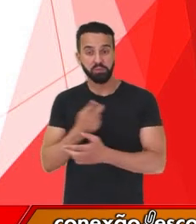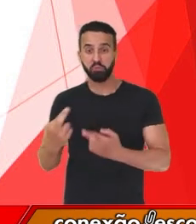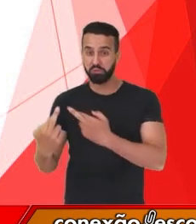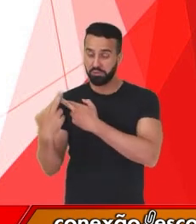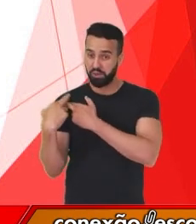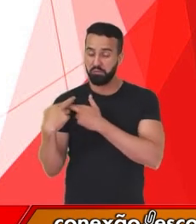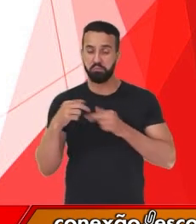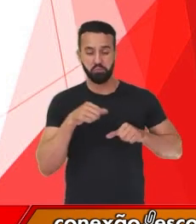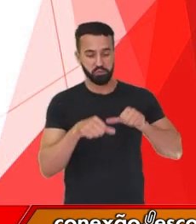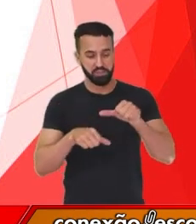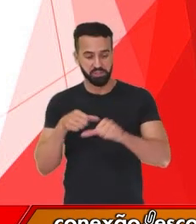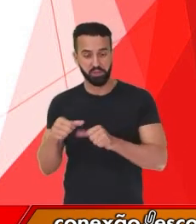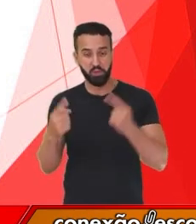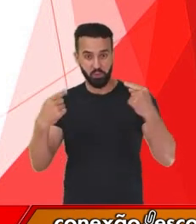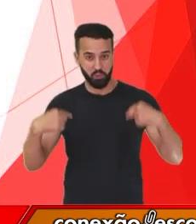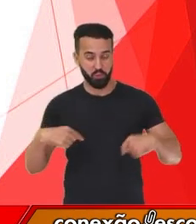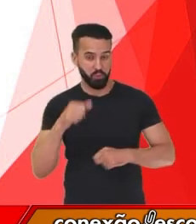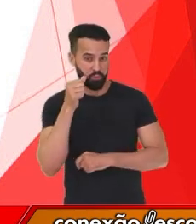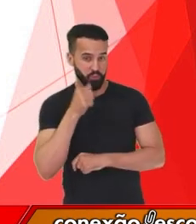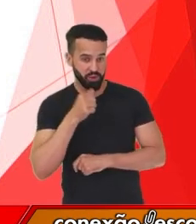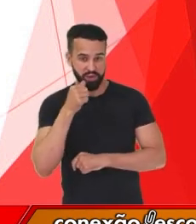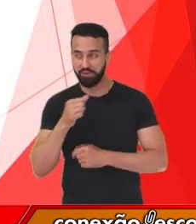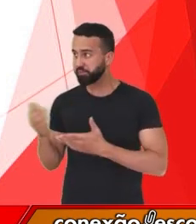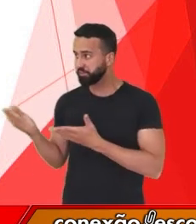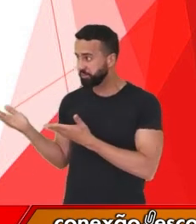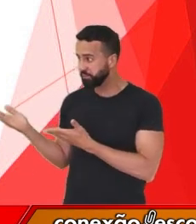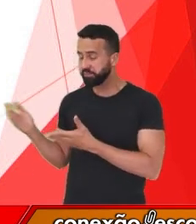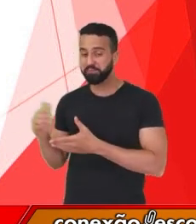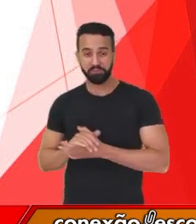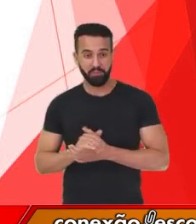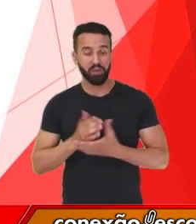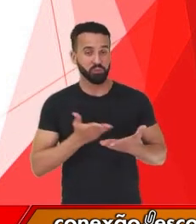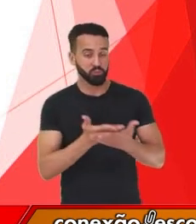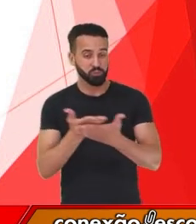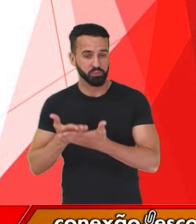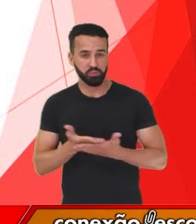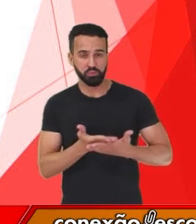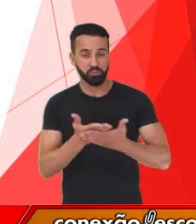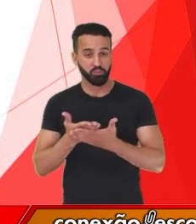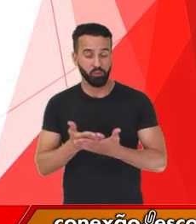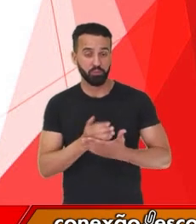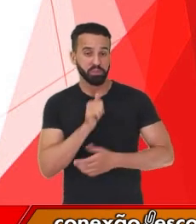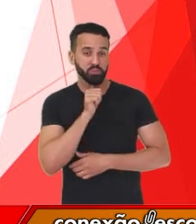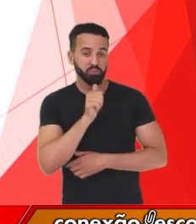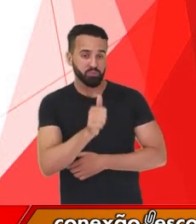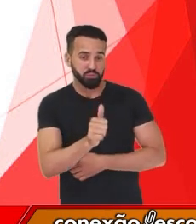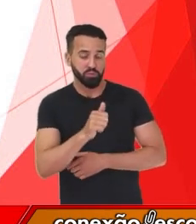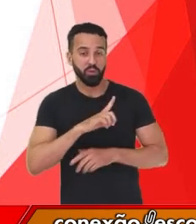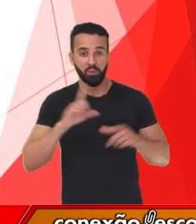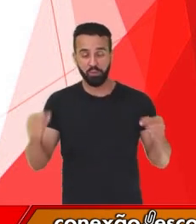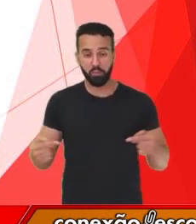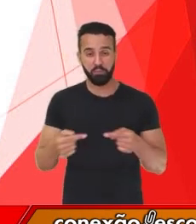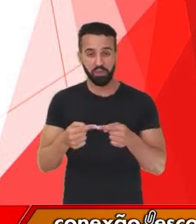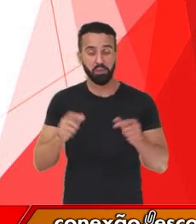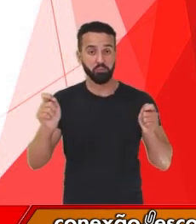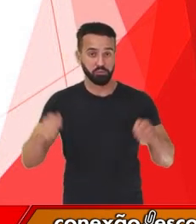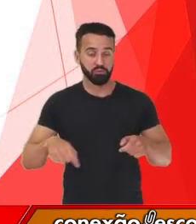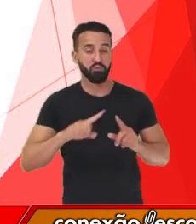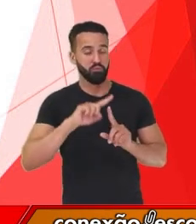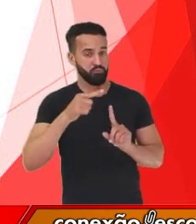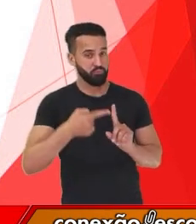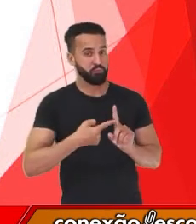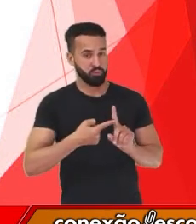essa mudança. Finalmente, estudamos sobre o ciclo menstrual, que está ligado a uma possível